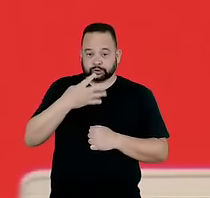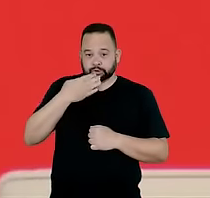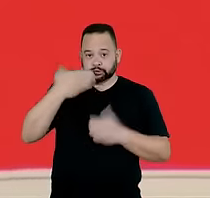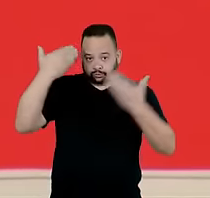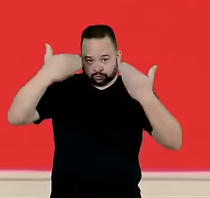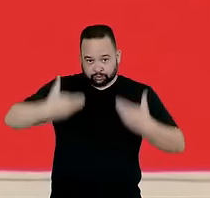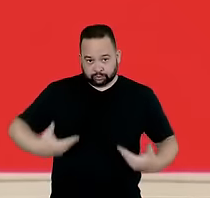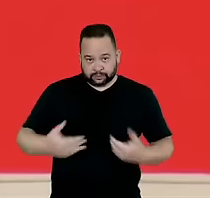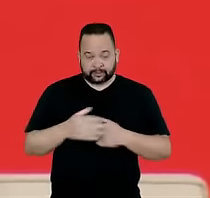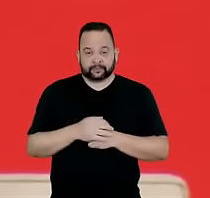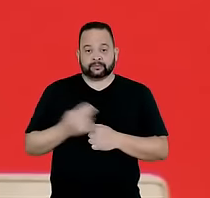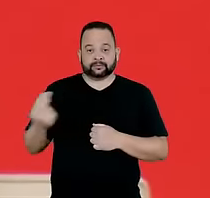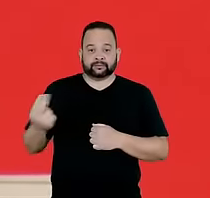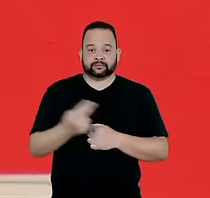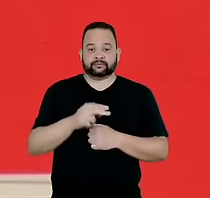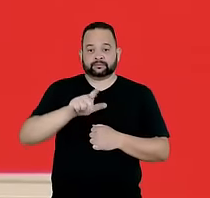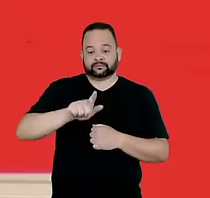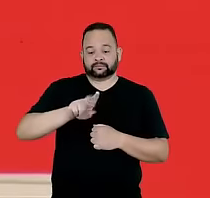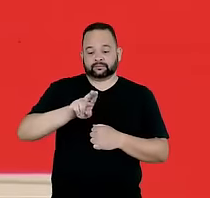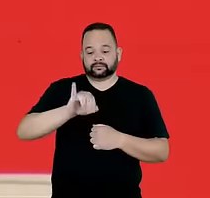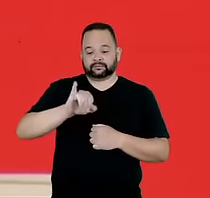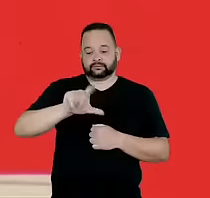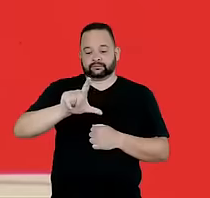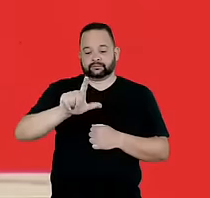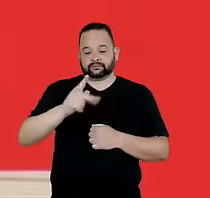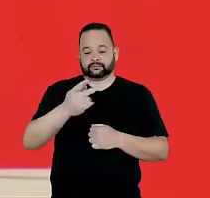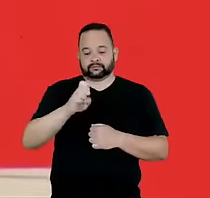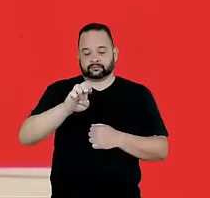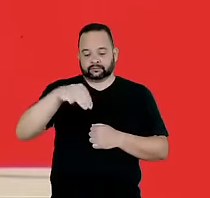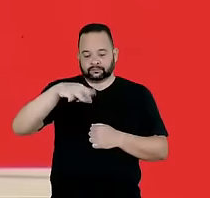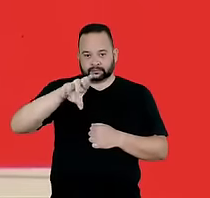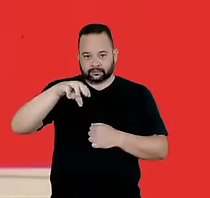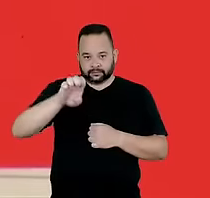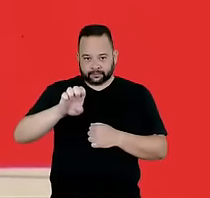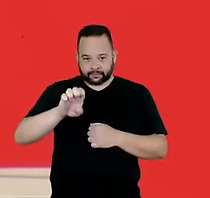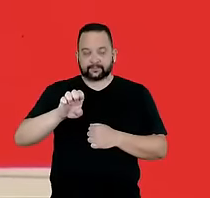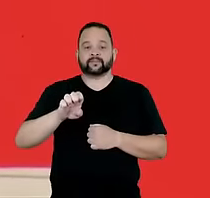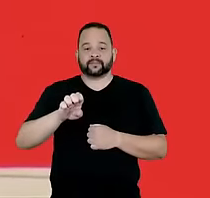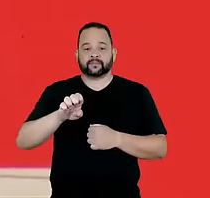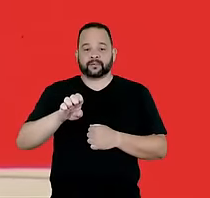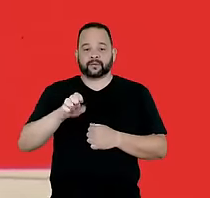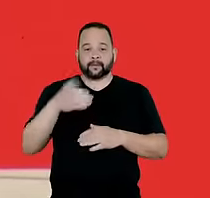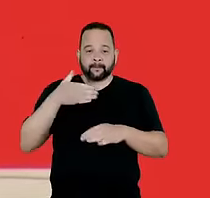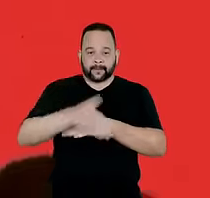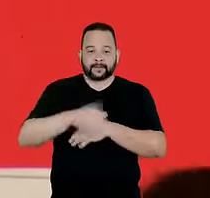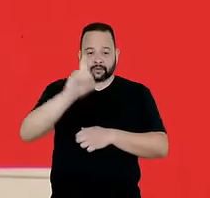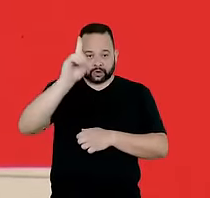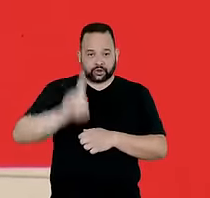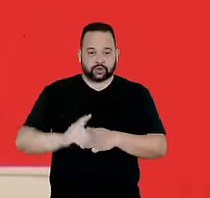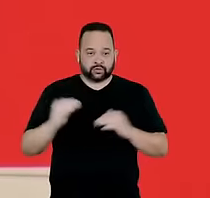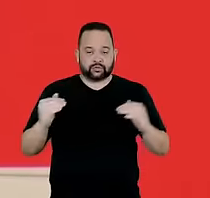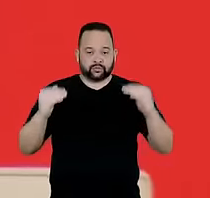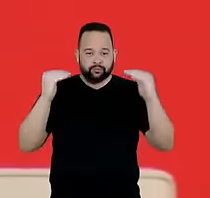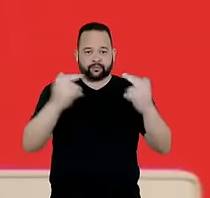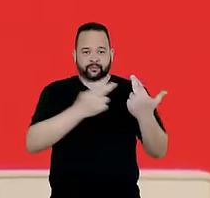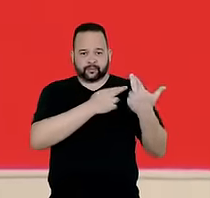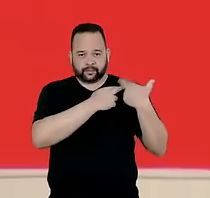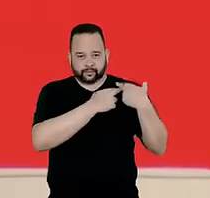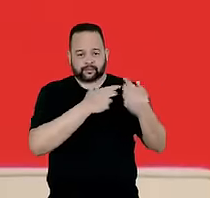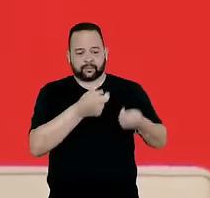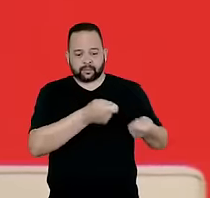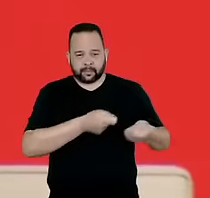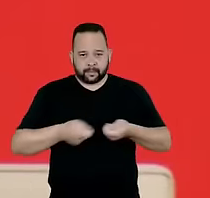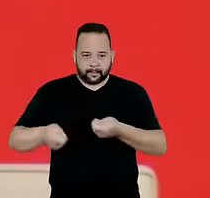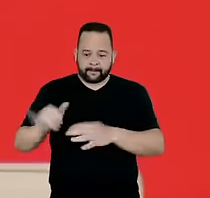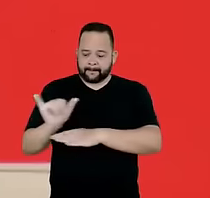Guilherme Leal membro da diretoria executiva do Bradesco responsável pela condução estratégica da nossa estrutura